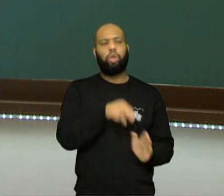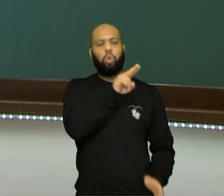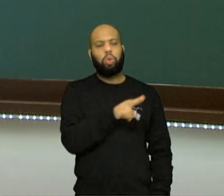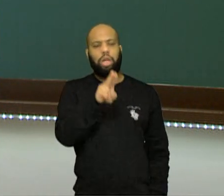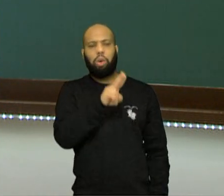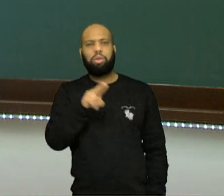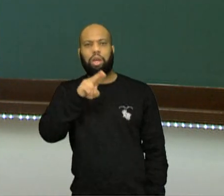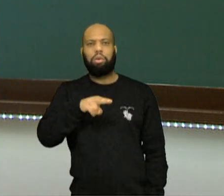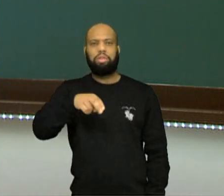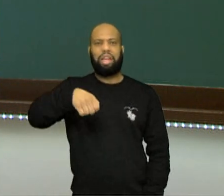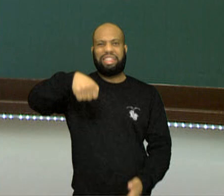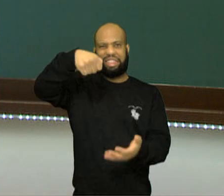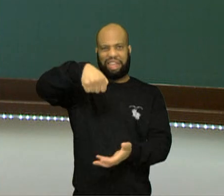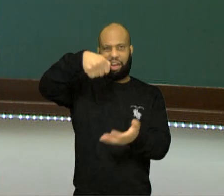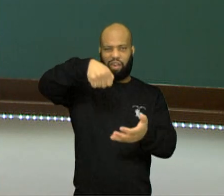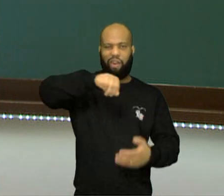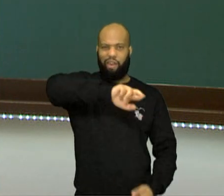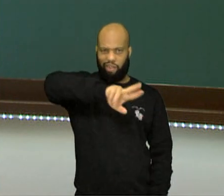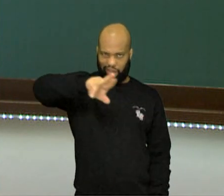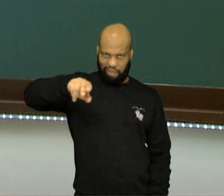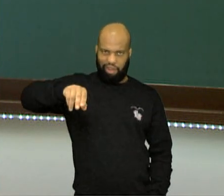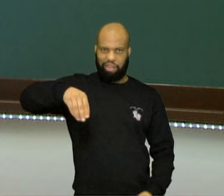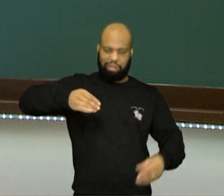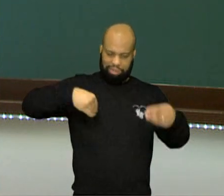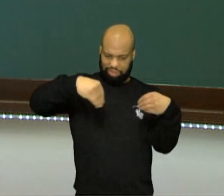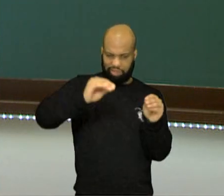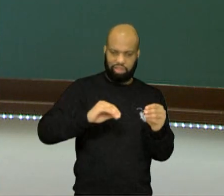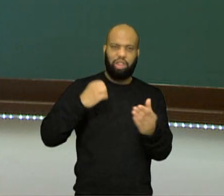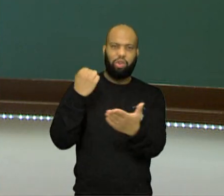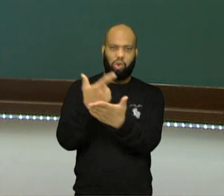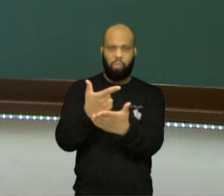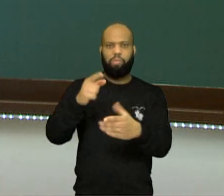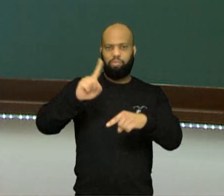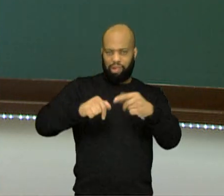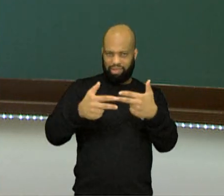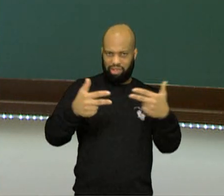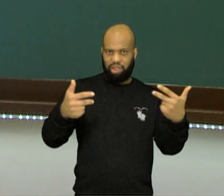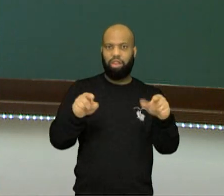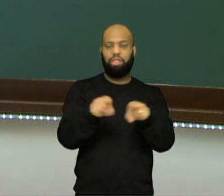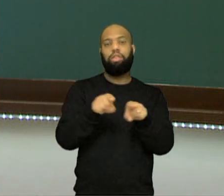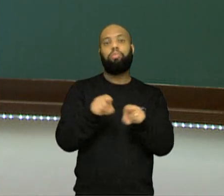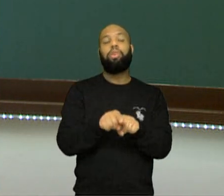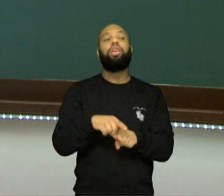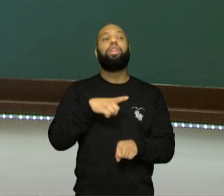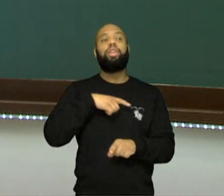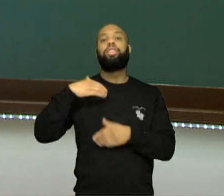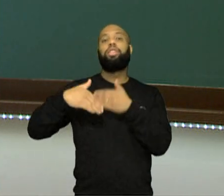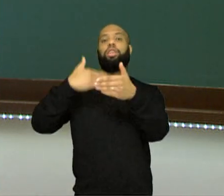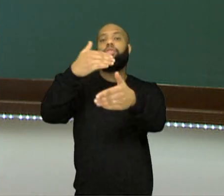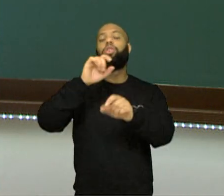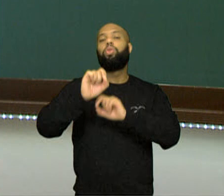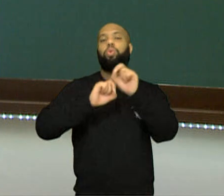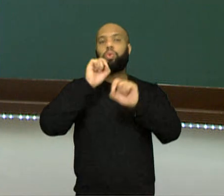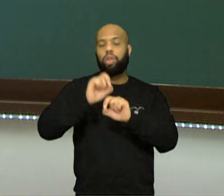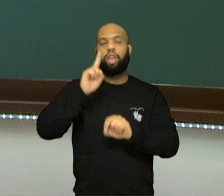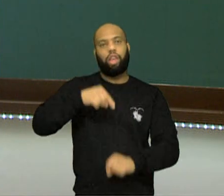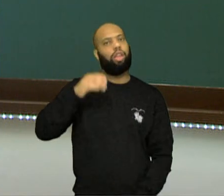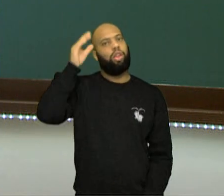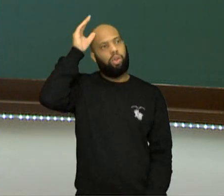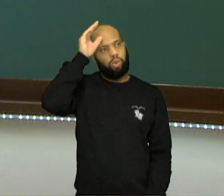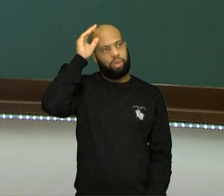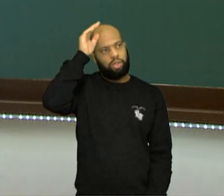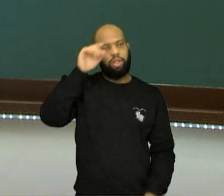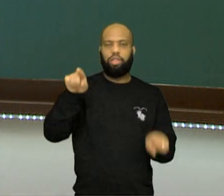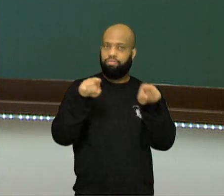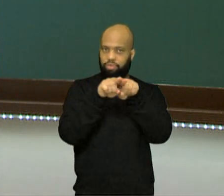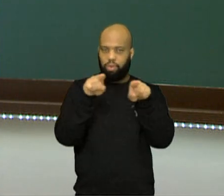de embalagens para consumo, para compra de produtos, e aí isso teria que ser desenvolvido toda uma consciência,